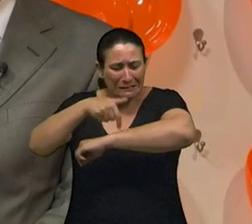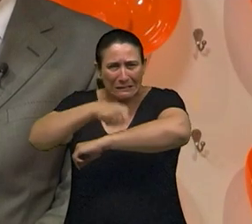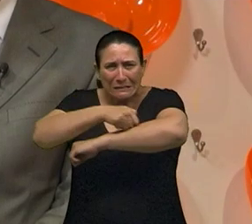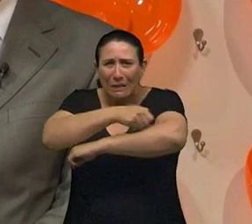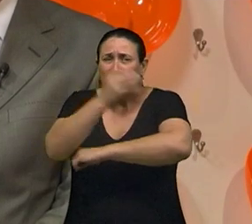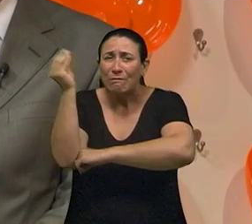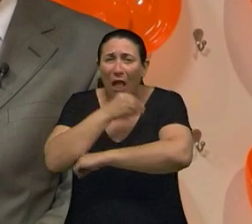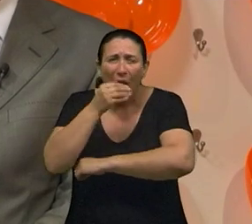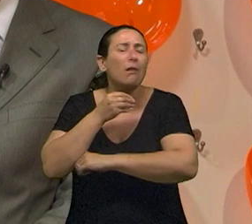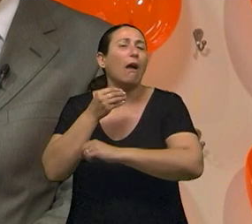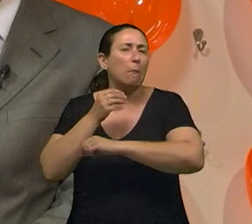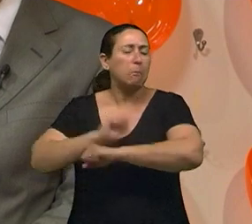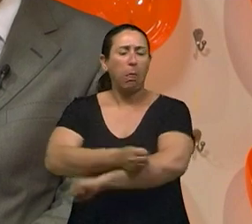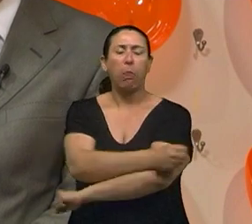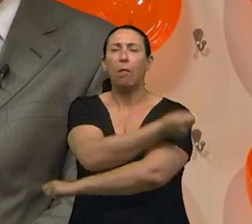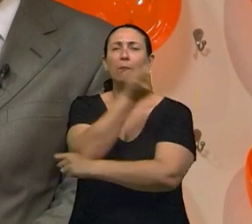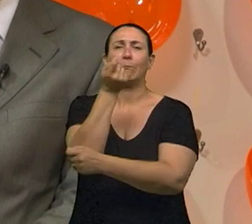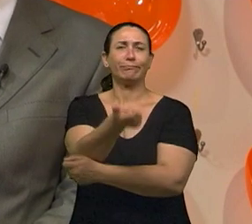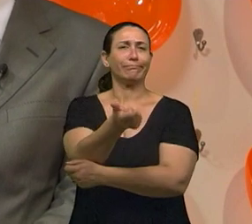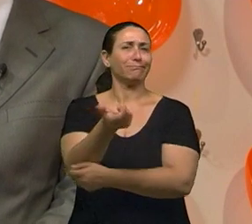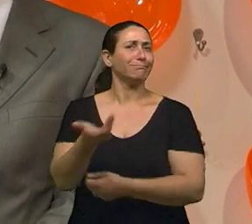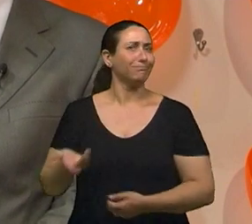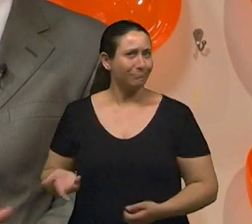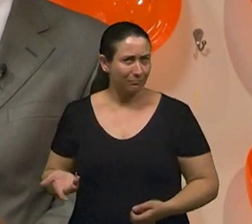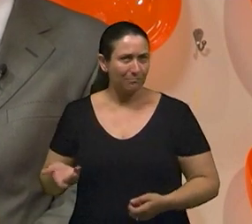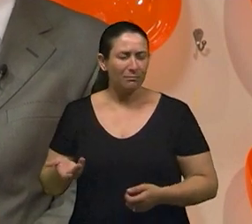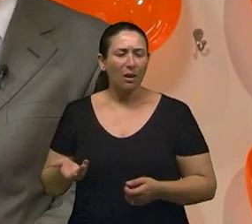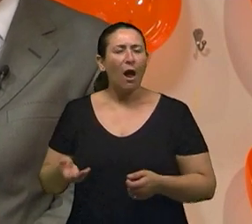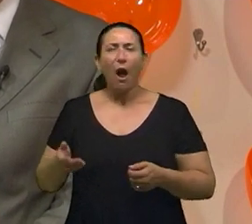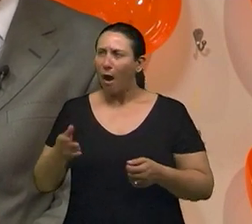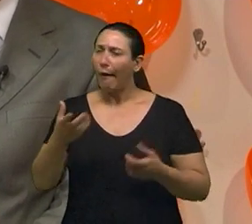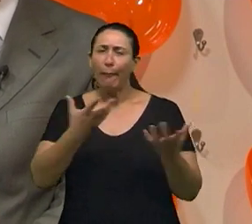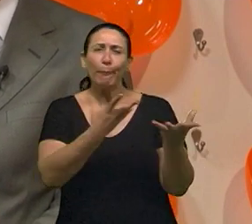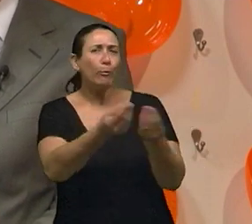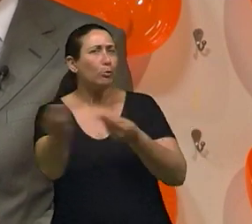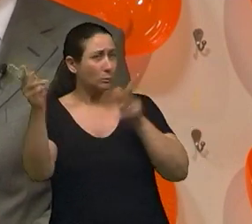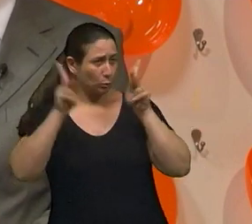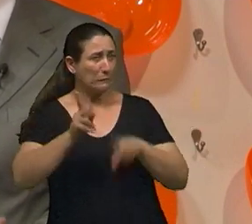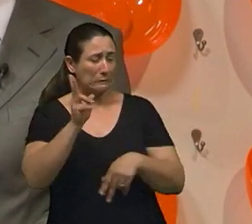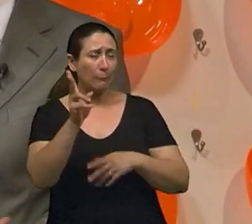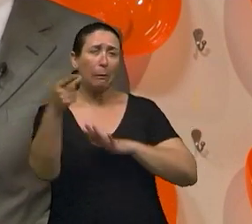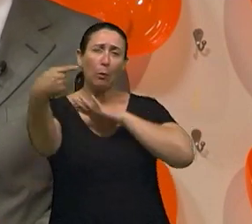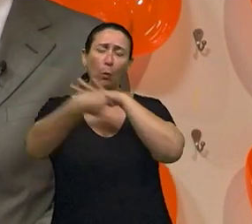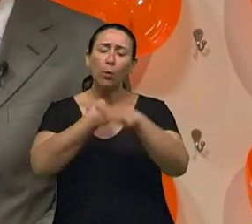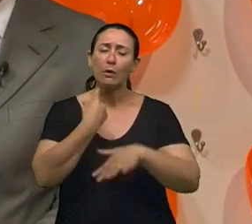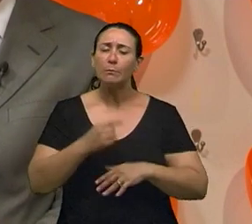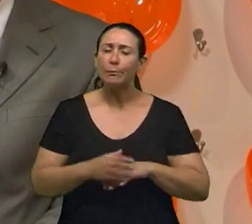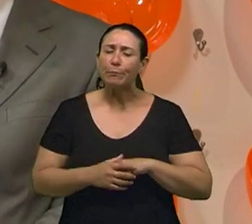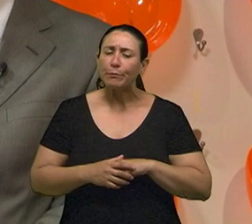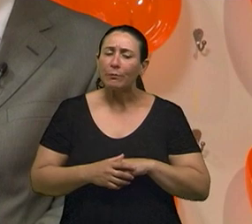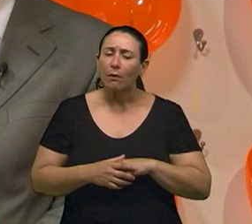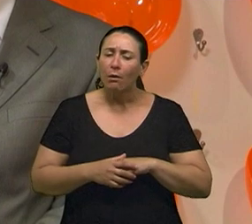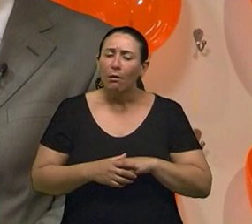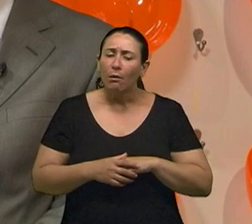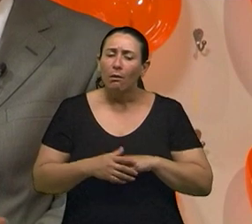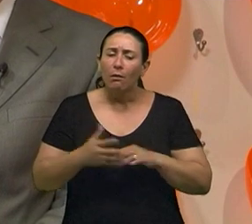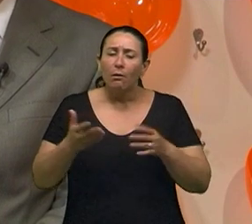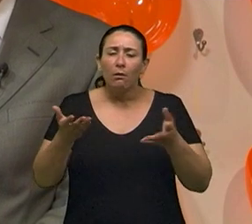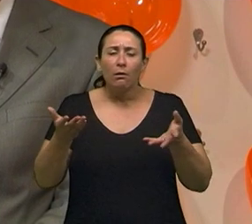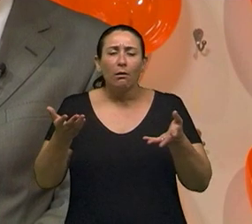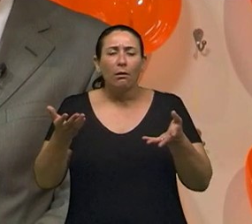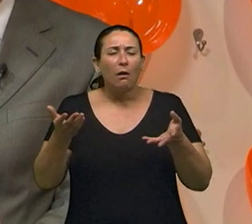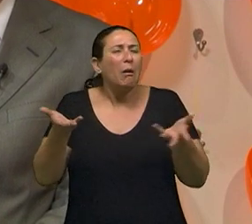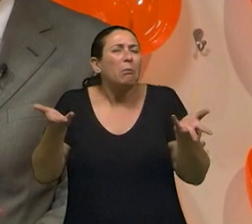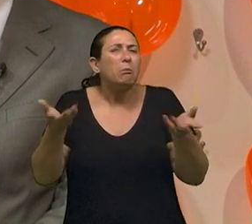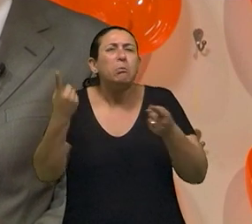importante o que que a gente vê as pessoas sempre vem com aquela pergunta mas doutor por que que eu fraturei né então o que que a gente vê tu tem que ver